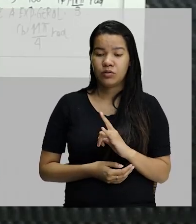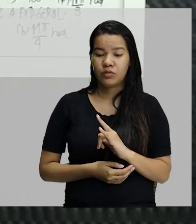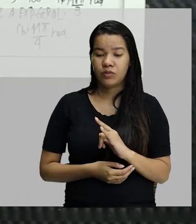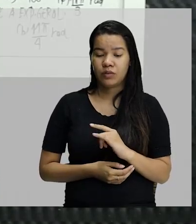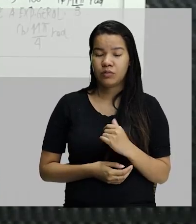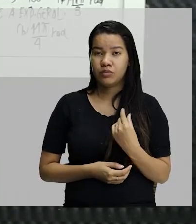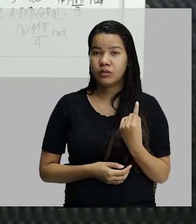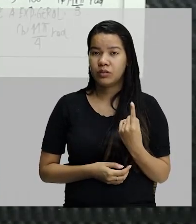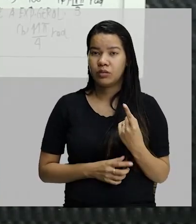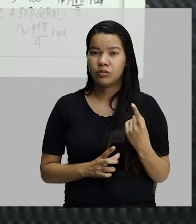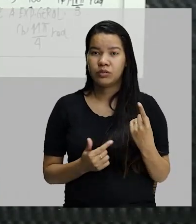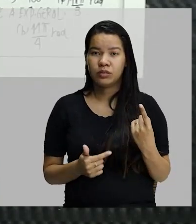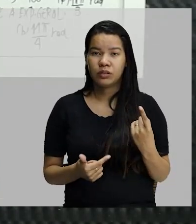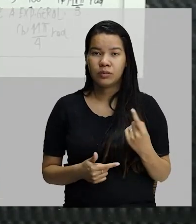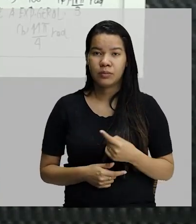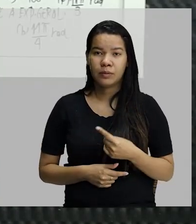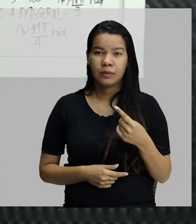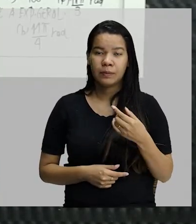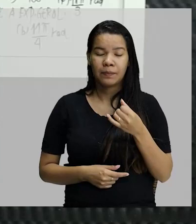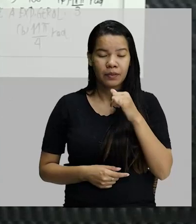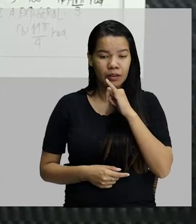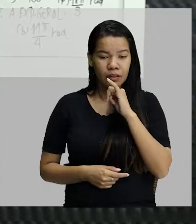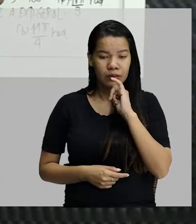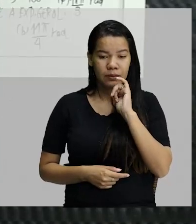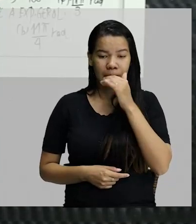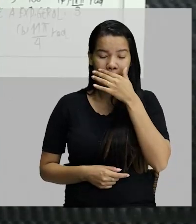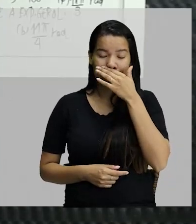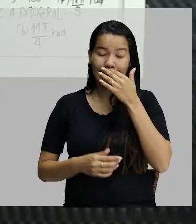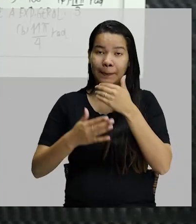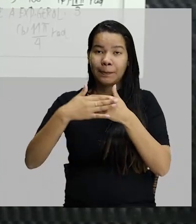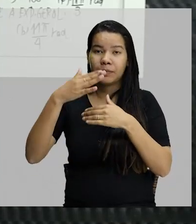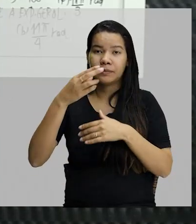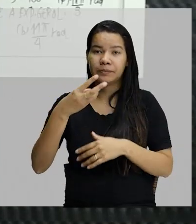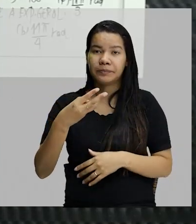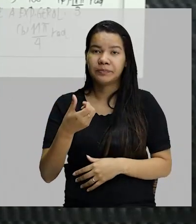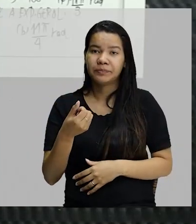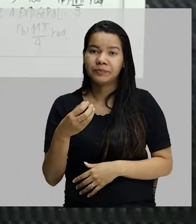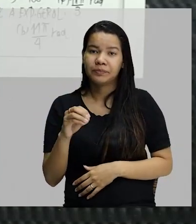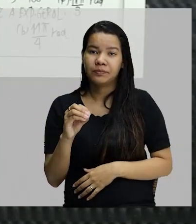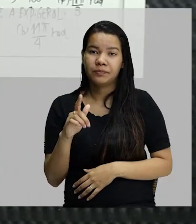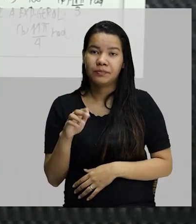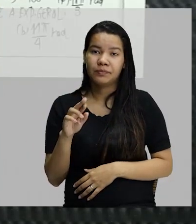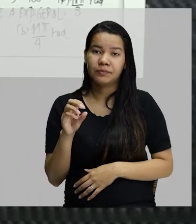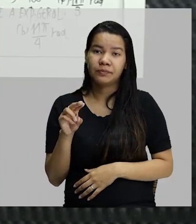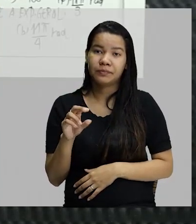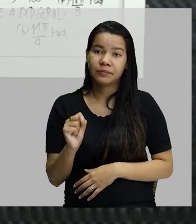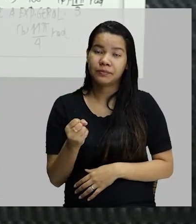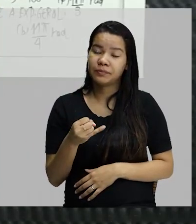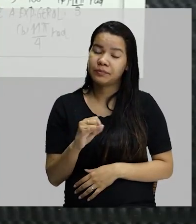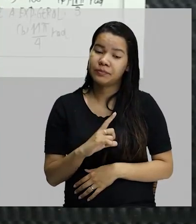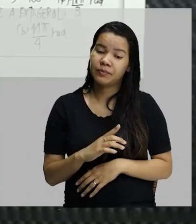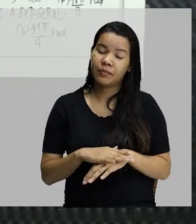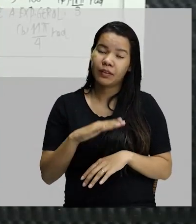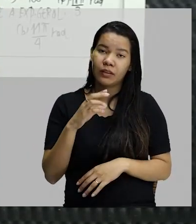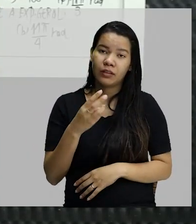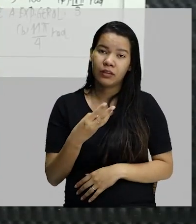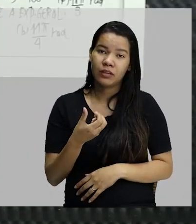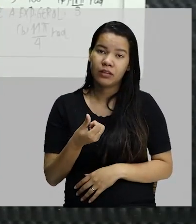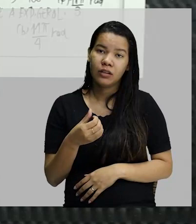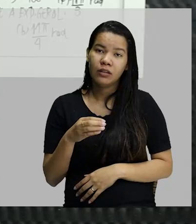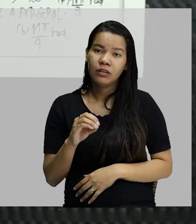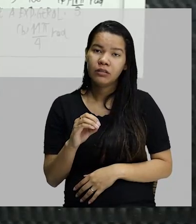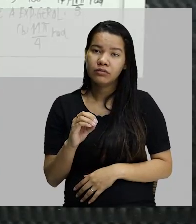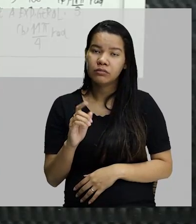primeira volta, por exemplo, se eu tiver um arco com mais de 360 graus, olha, se tem mais de 360 graus é porque ele já deu uma